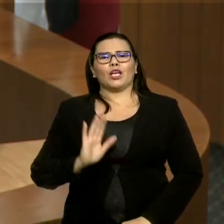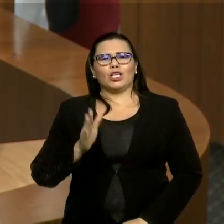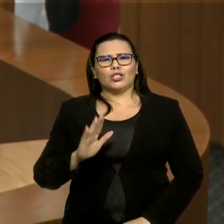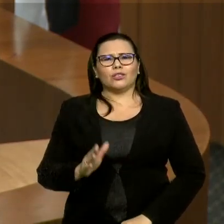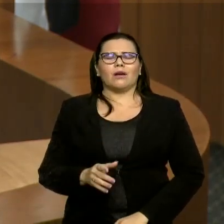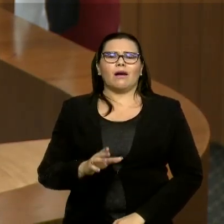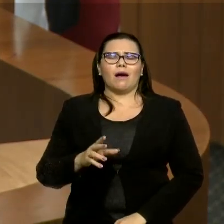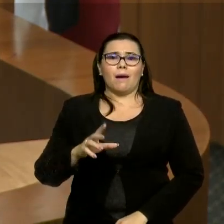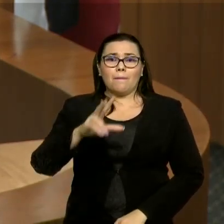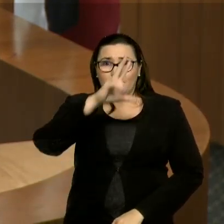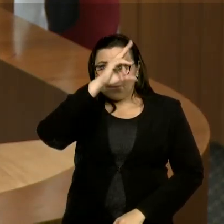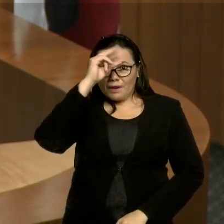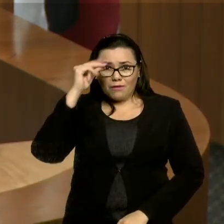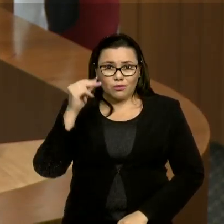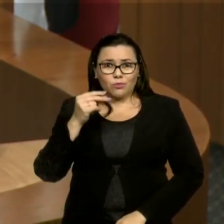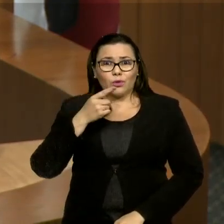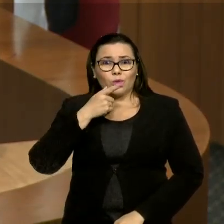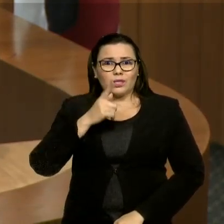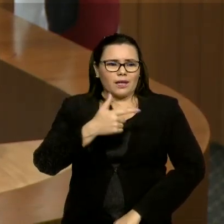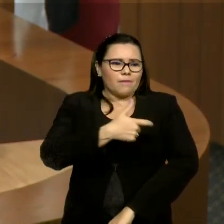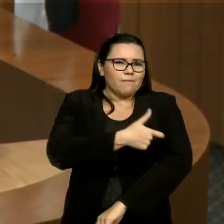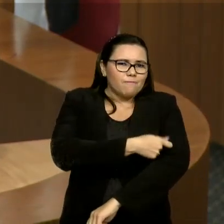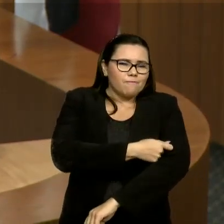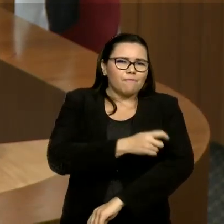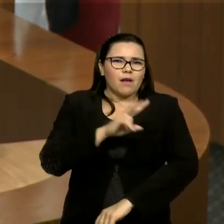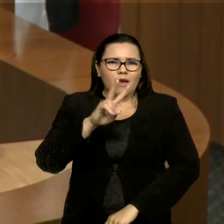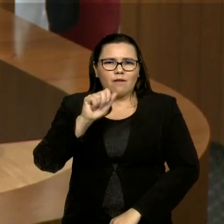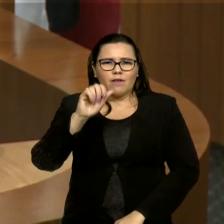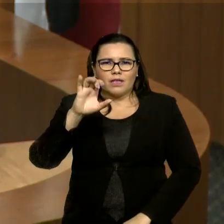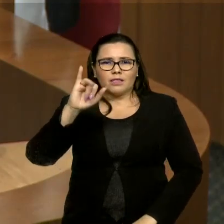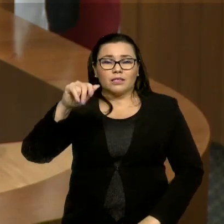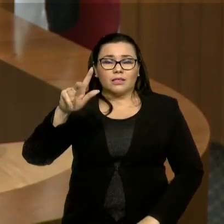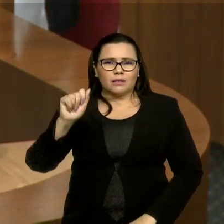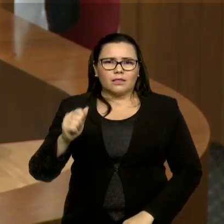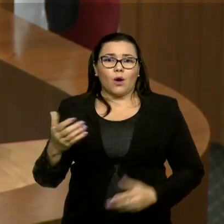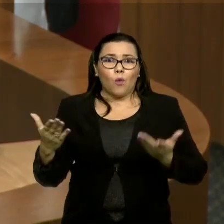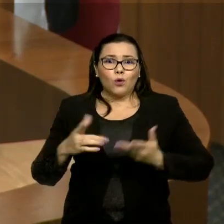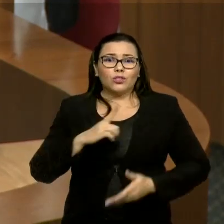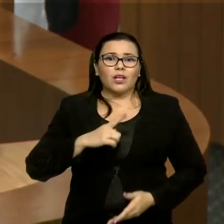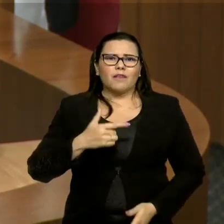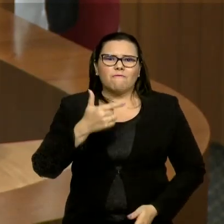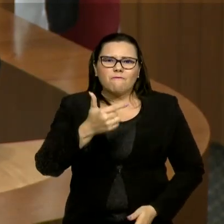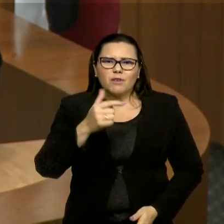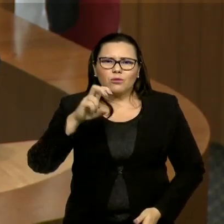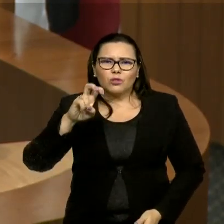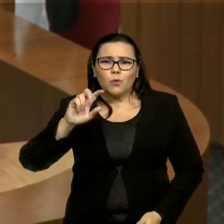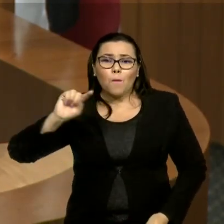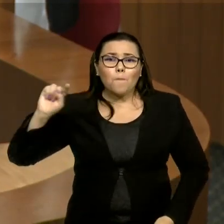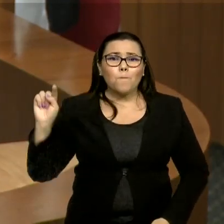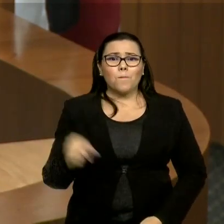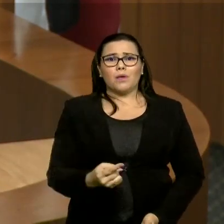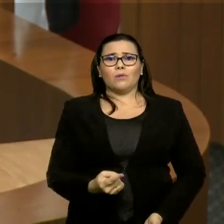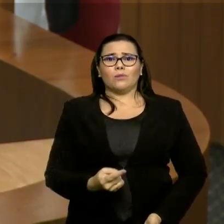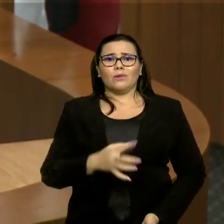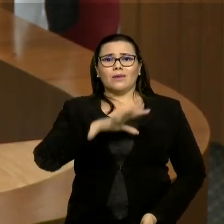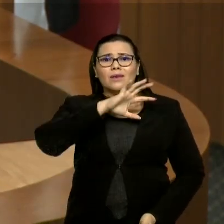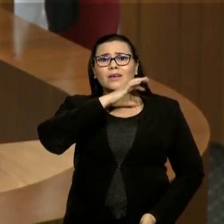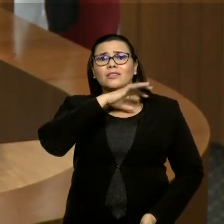Prefeitura de Macabal, cerca de 25 mil animais. Uma cidade de 110 mil habitantes,